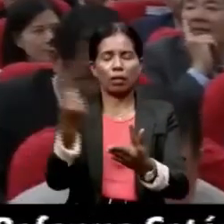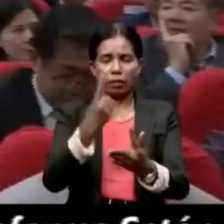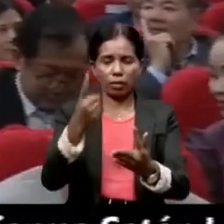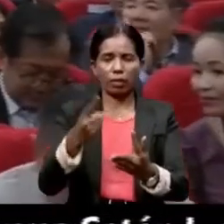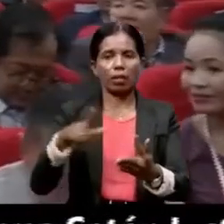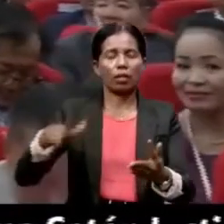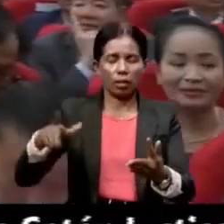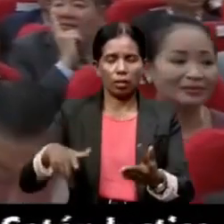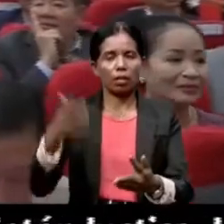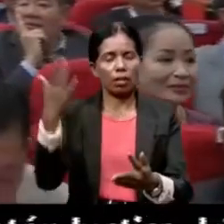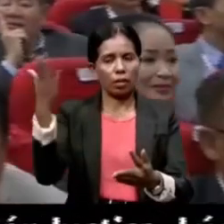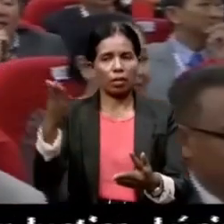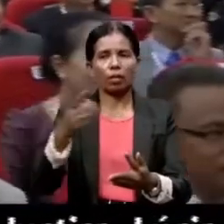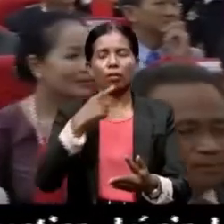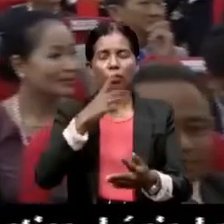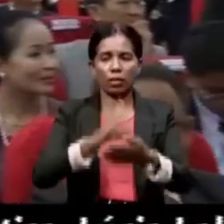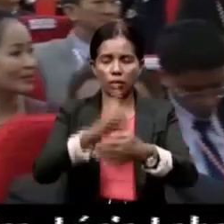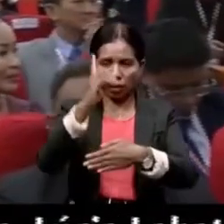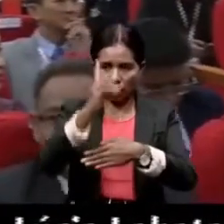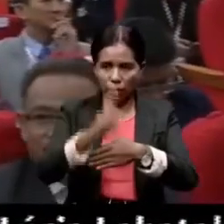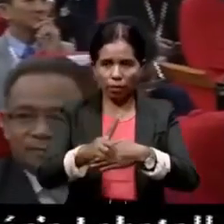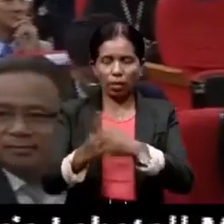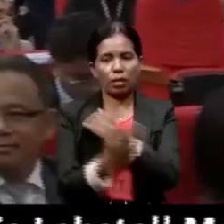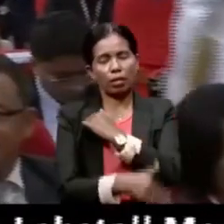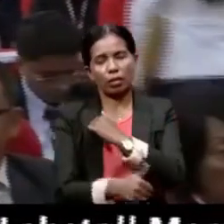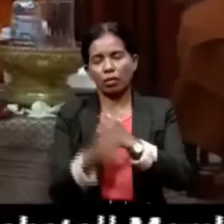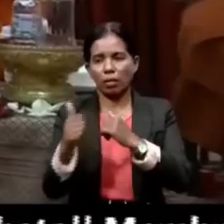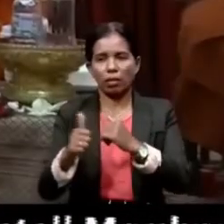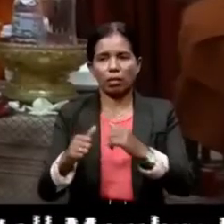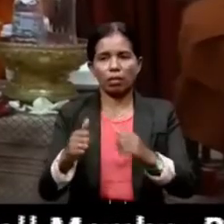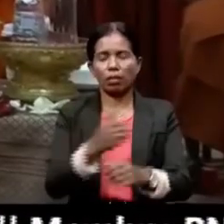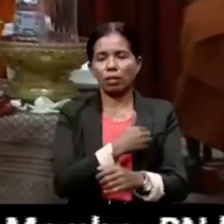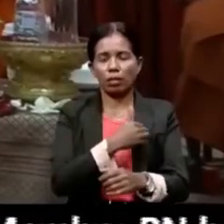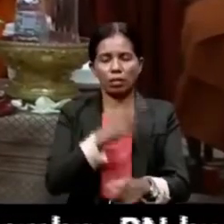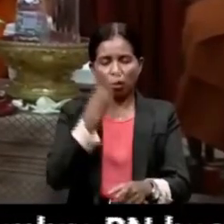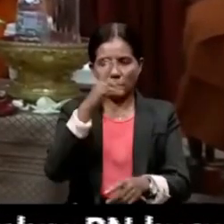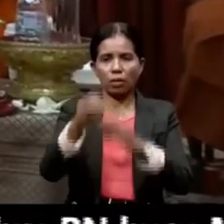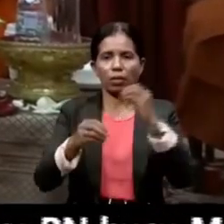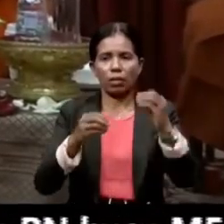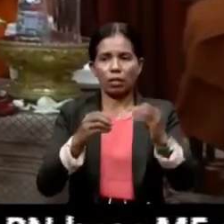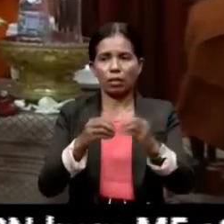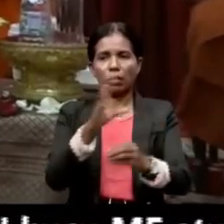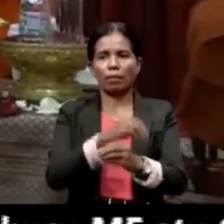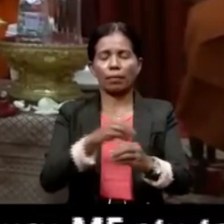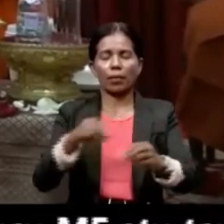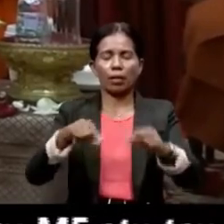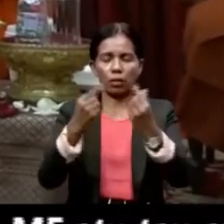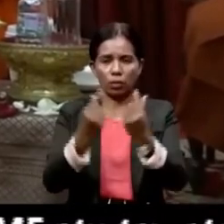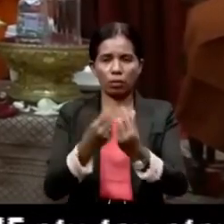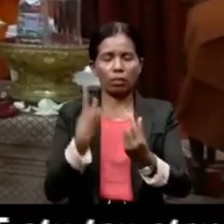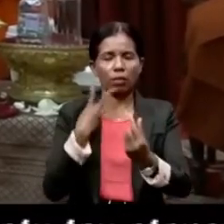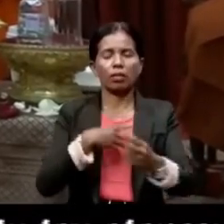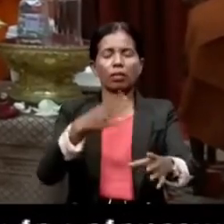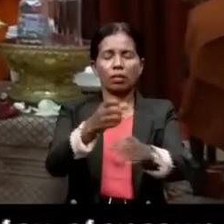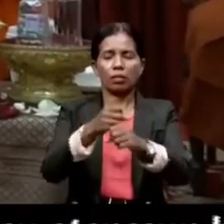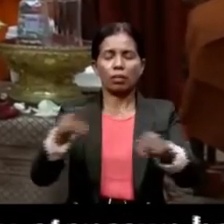kursi dene ba fuen desenvolve. Mas país balu ke la sai de daneta manemos consensus ida pacoti ita simona ne